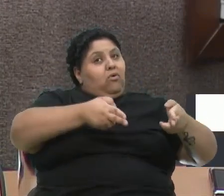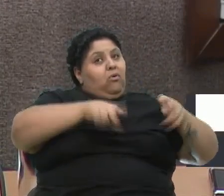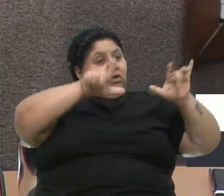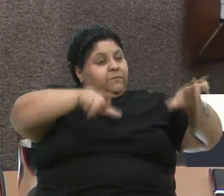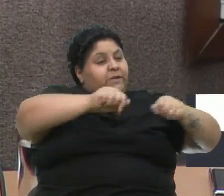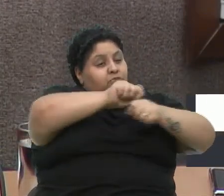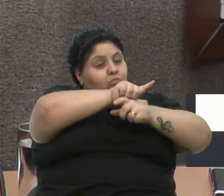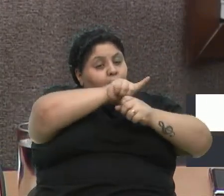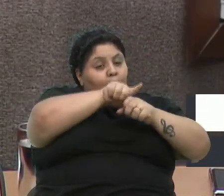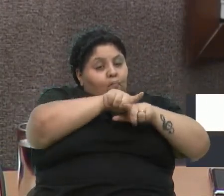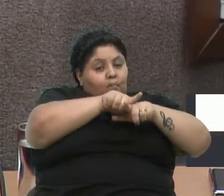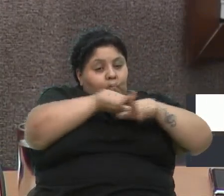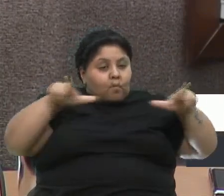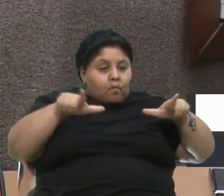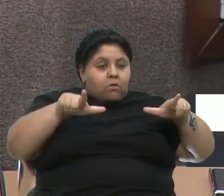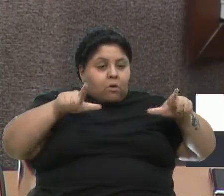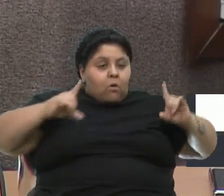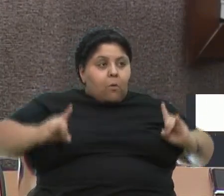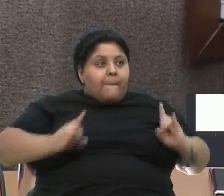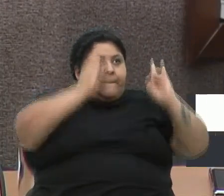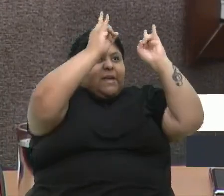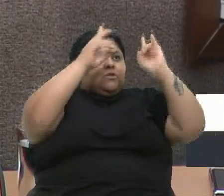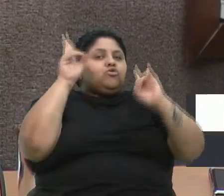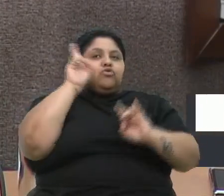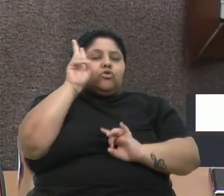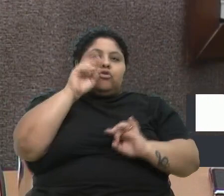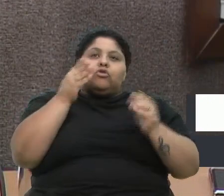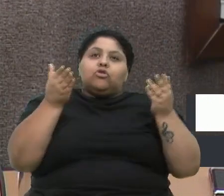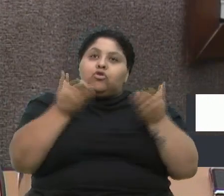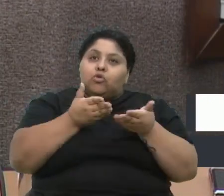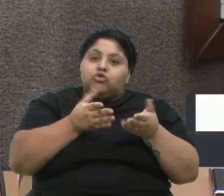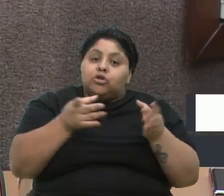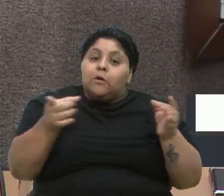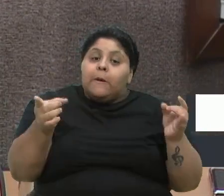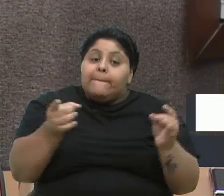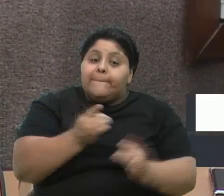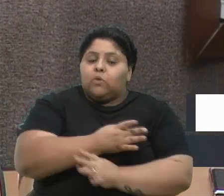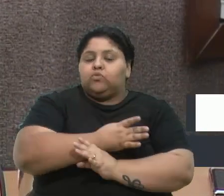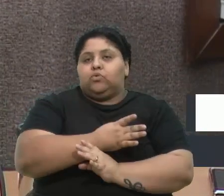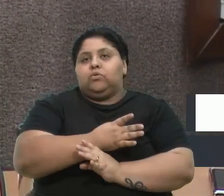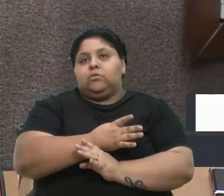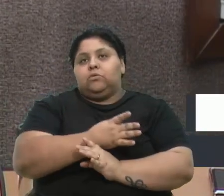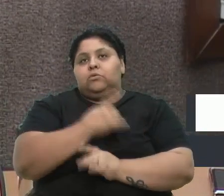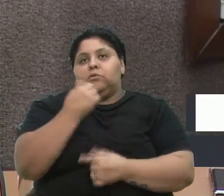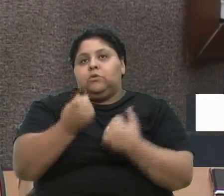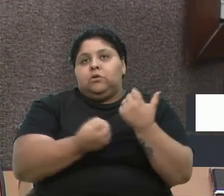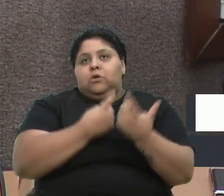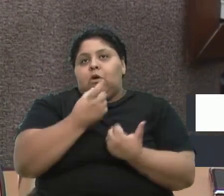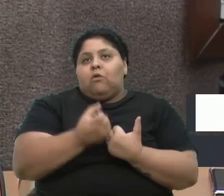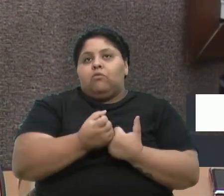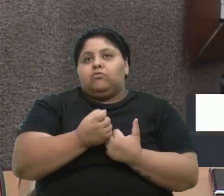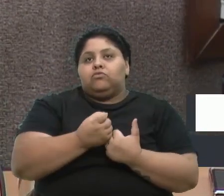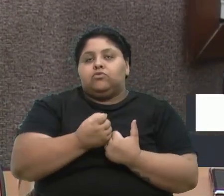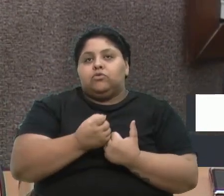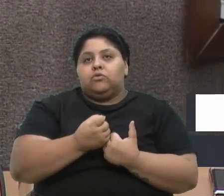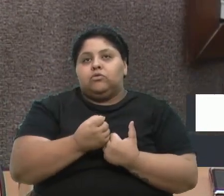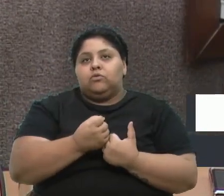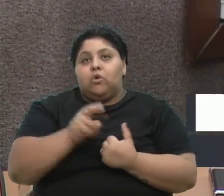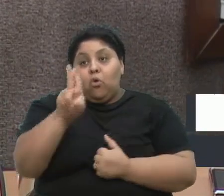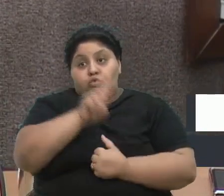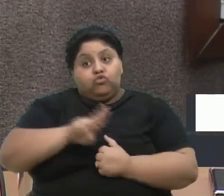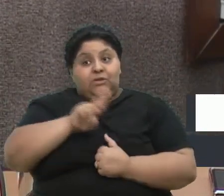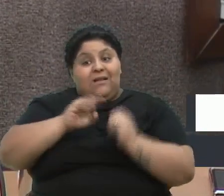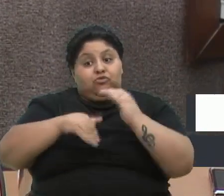revitalizado, um prédio histórico e que hoje está pronto, né? Alguns setores vão ser ocupados nos próximos meses e nós